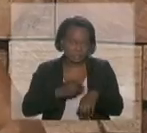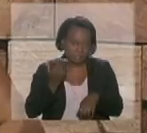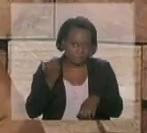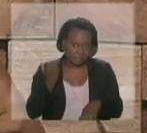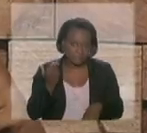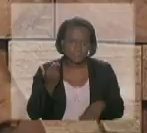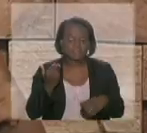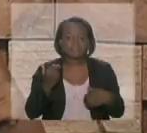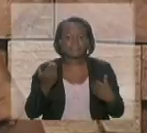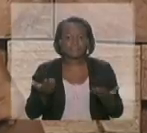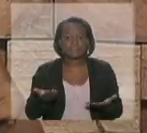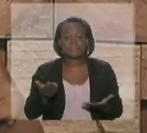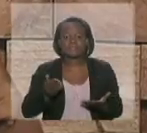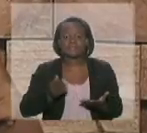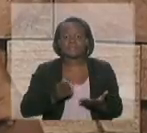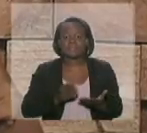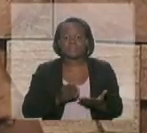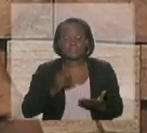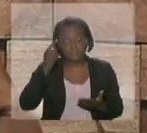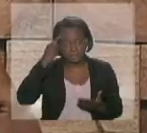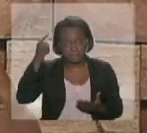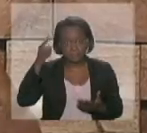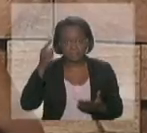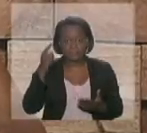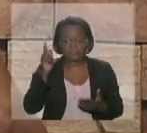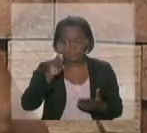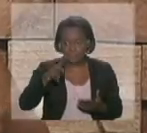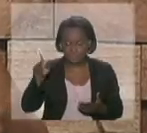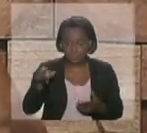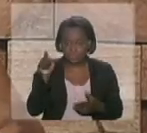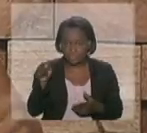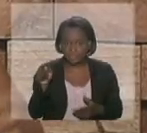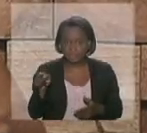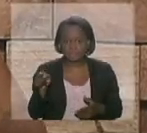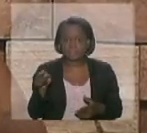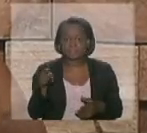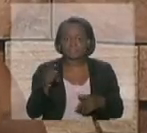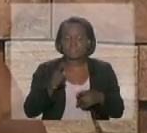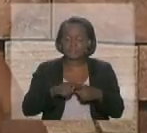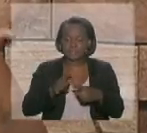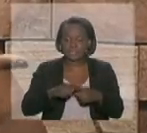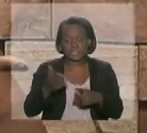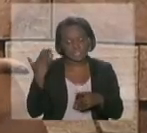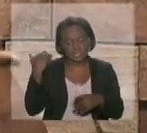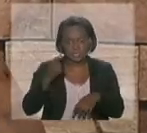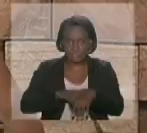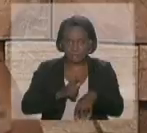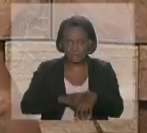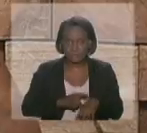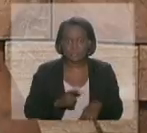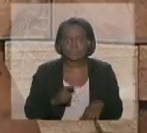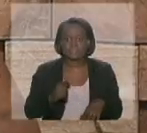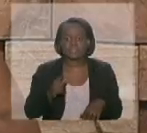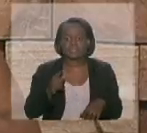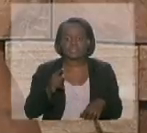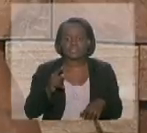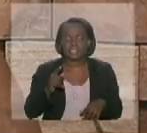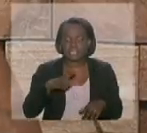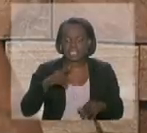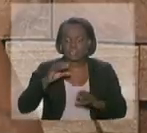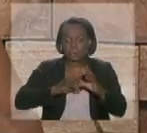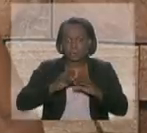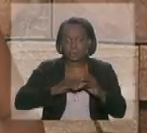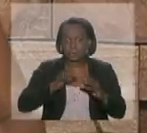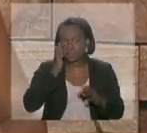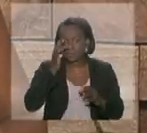pouco tempo e aí eu lembrei dessa minha professora que nessa nessa época tinha um